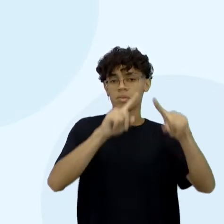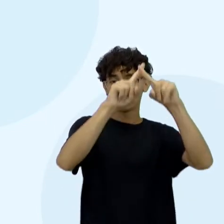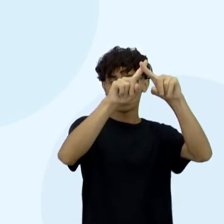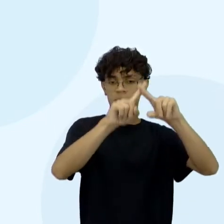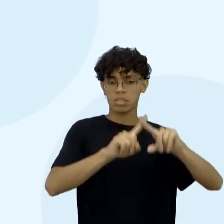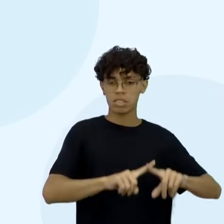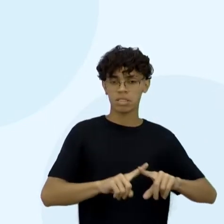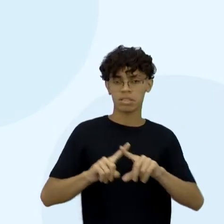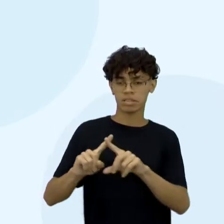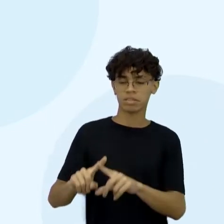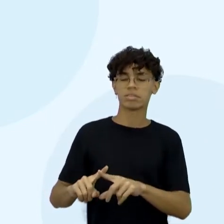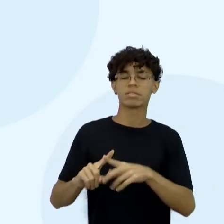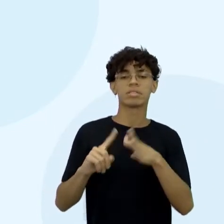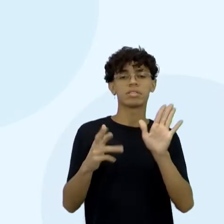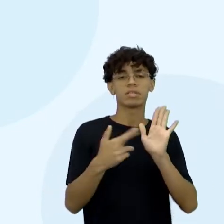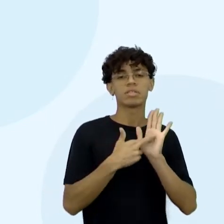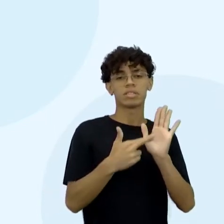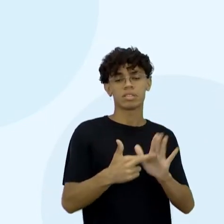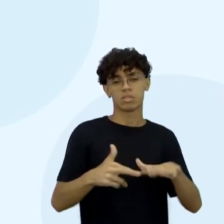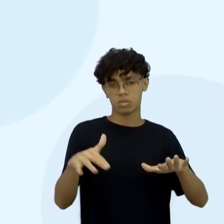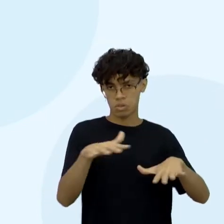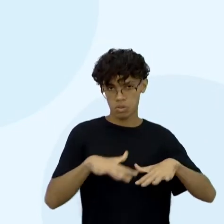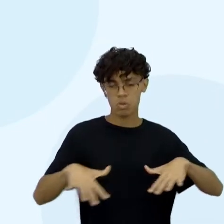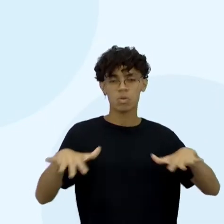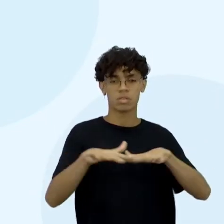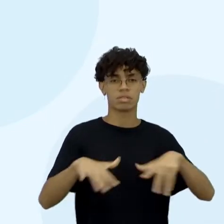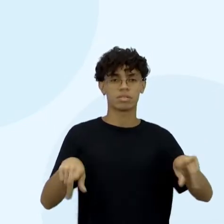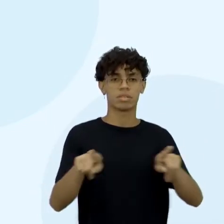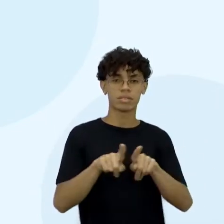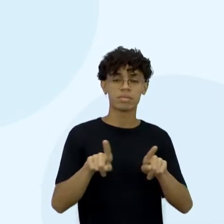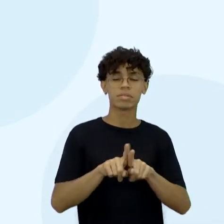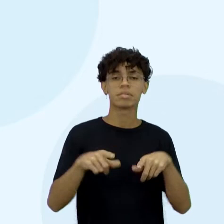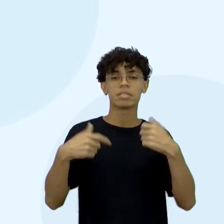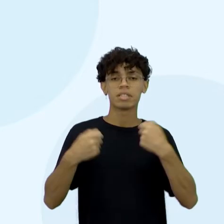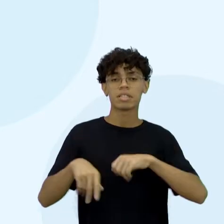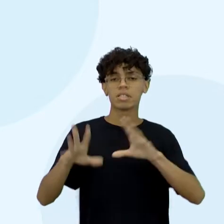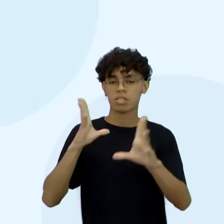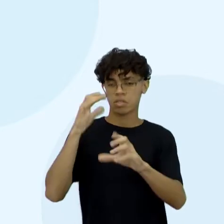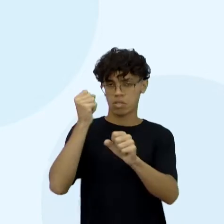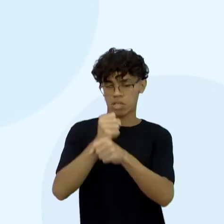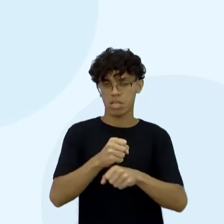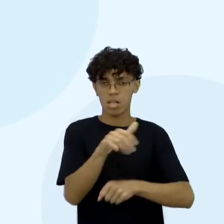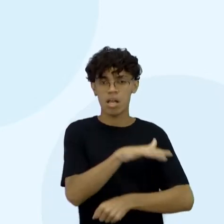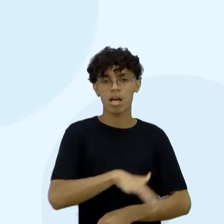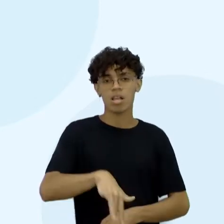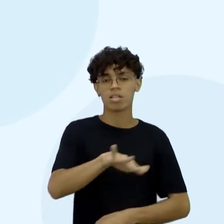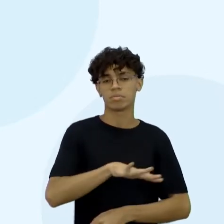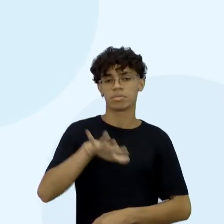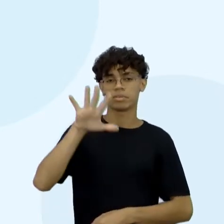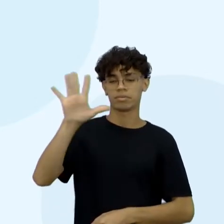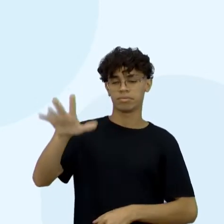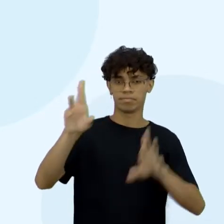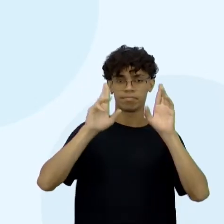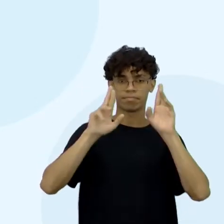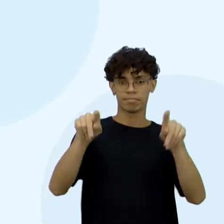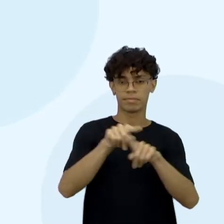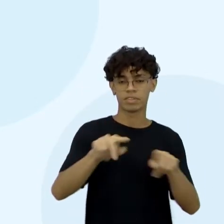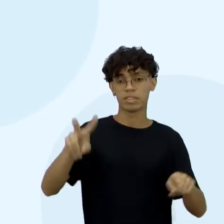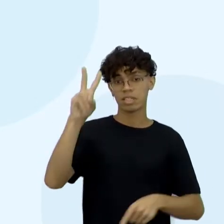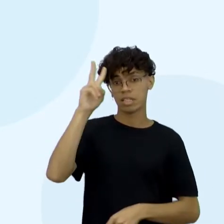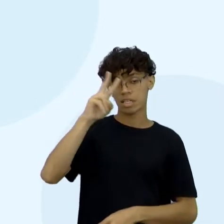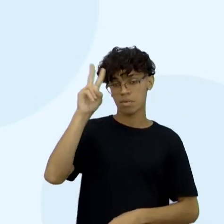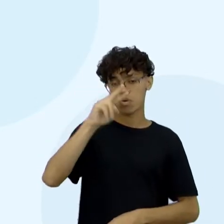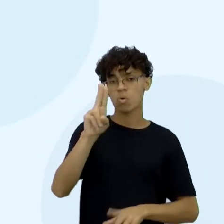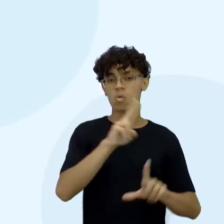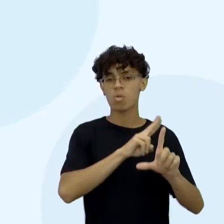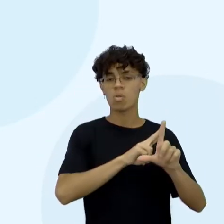vai ter a representação do espaço também. Então, basta calcular a área só que dessa figura. Espero que vocês se lembrem o nome dessa